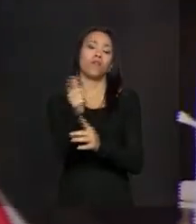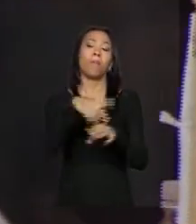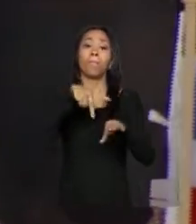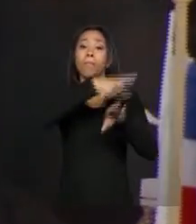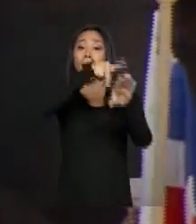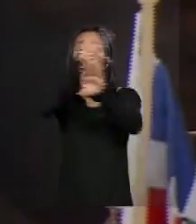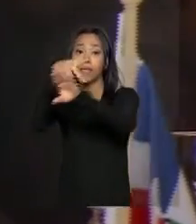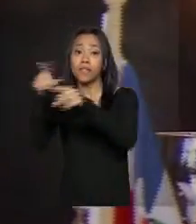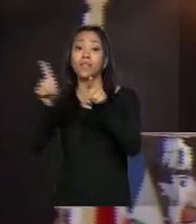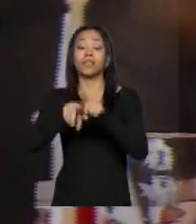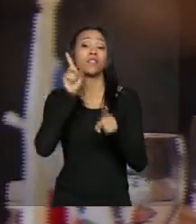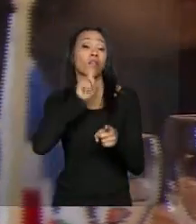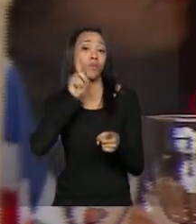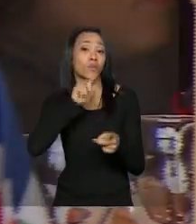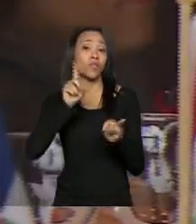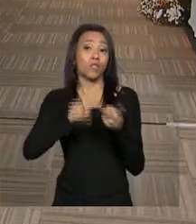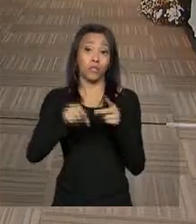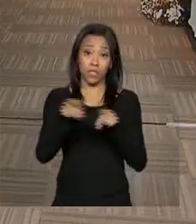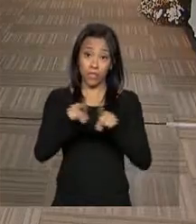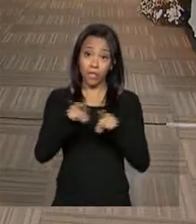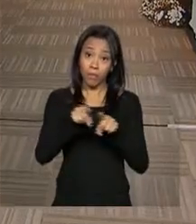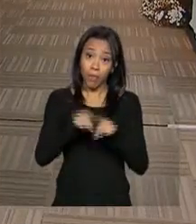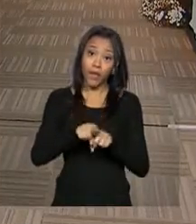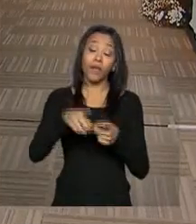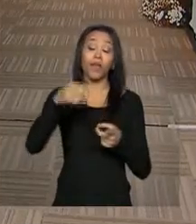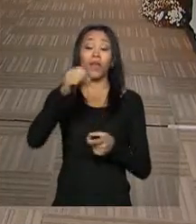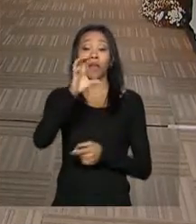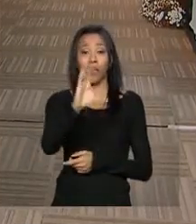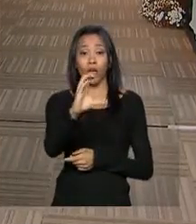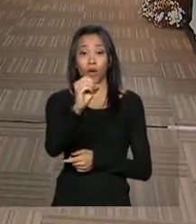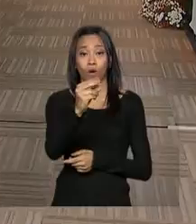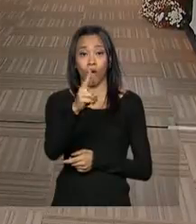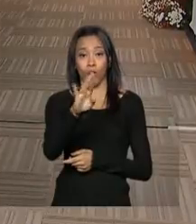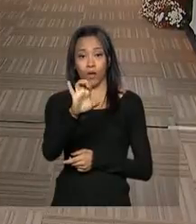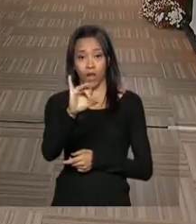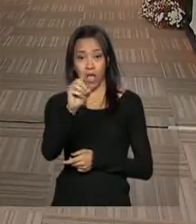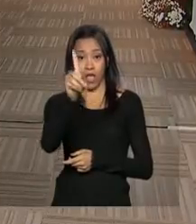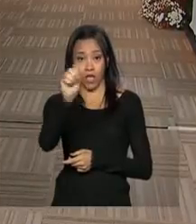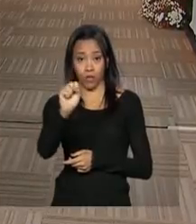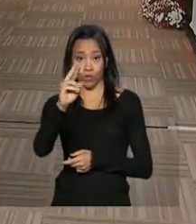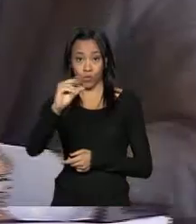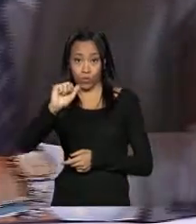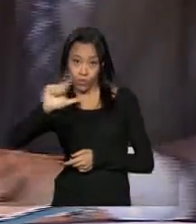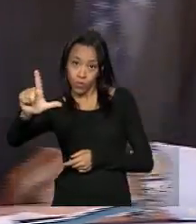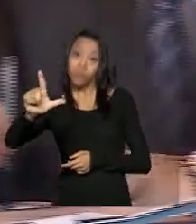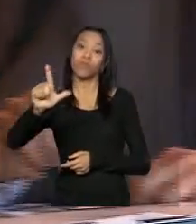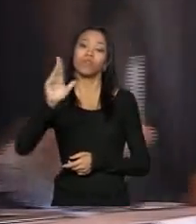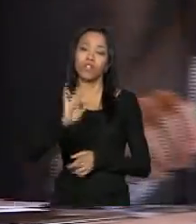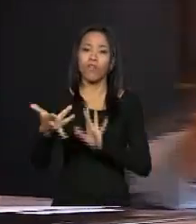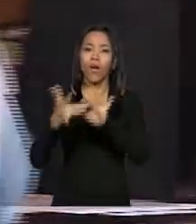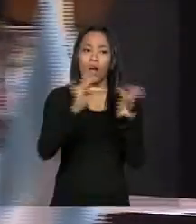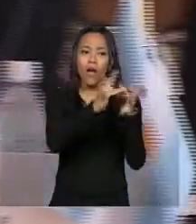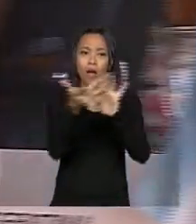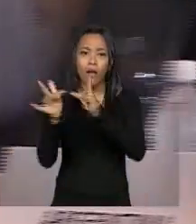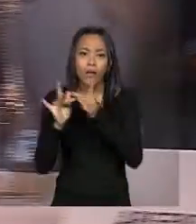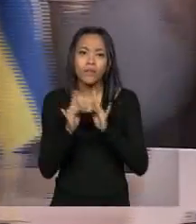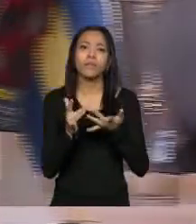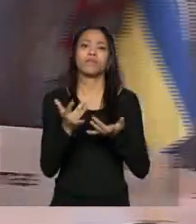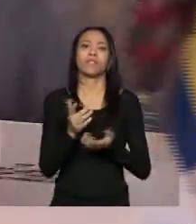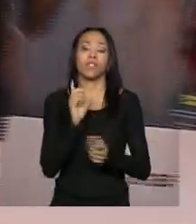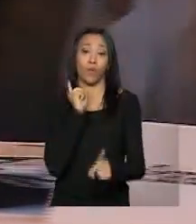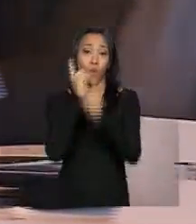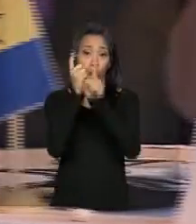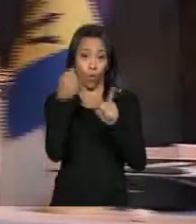dos Estados Unidos e Coreia do Sul, durante o 7º encontro da rede interamericana, sediado pela primeira vez no